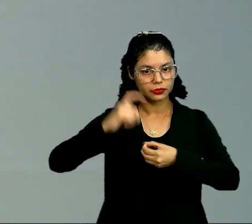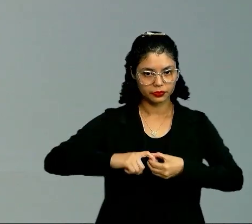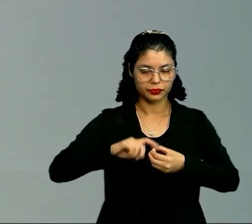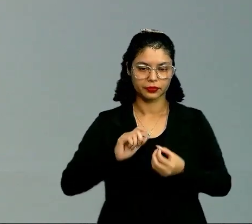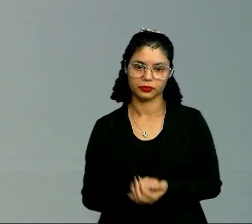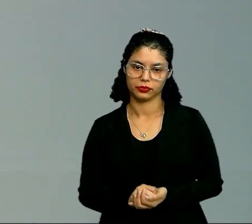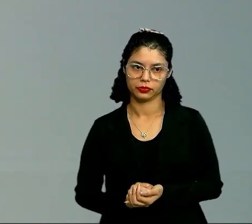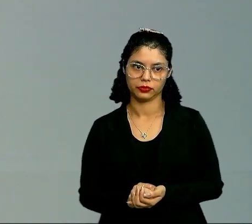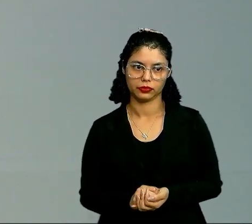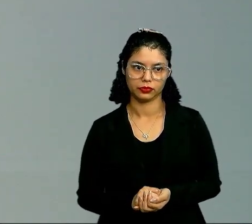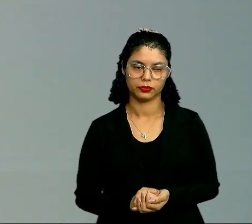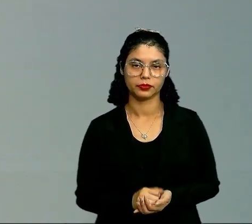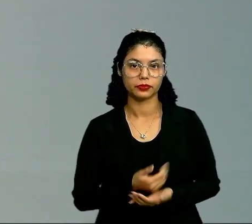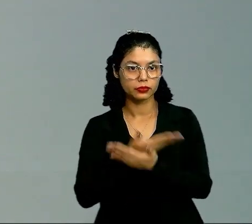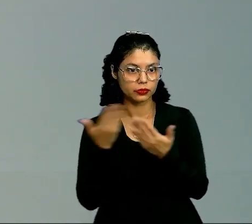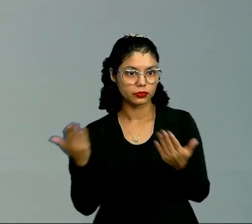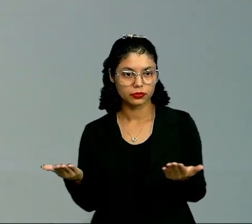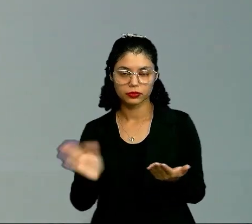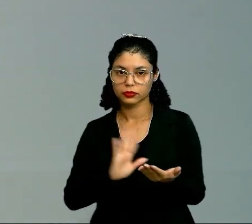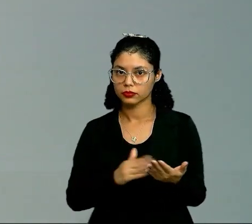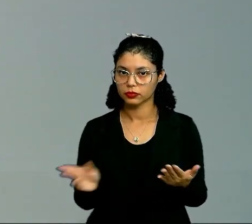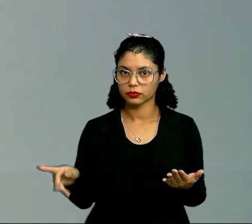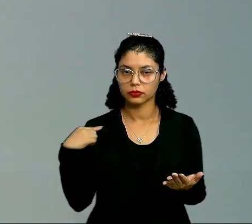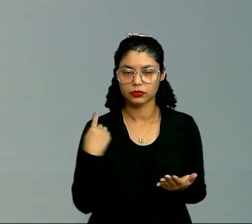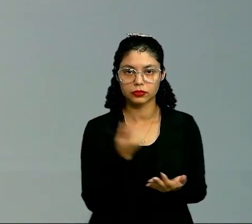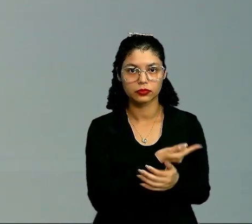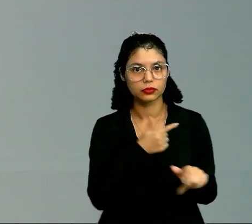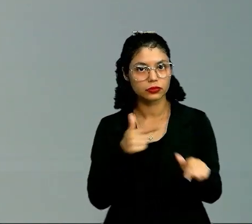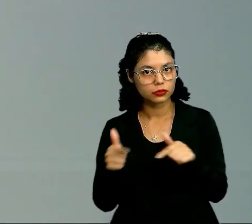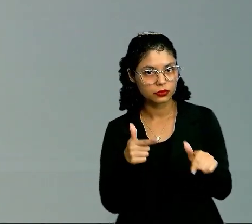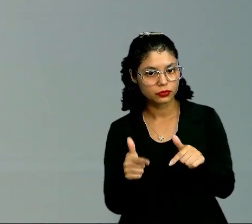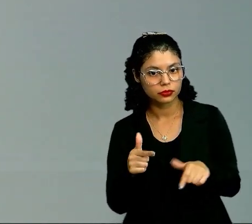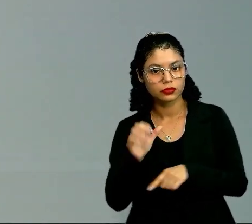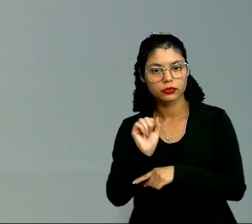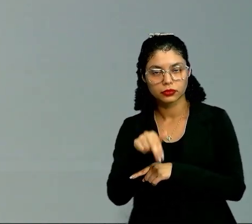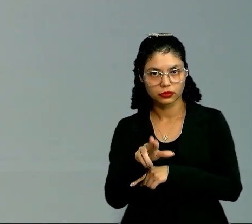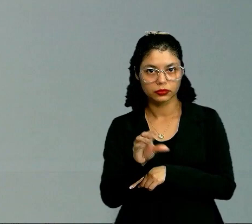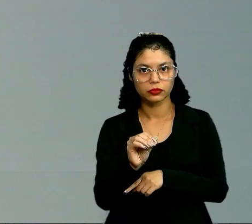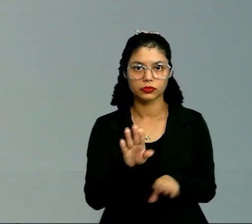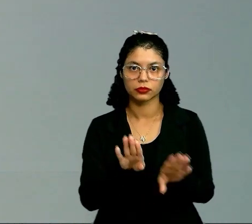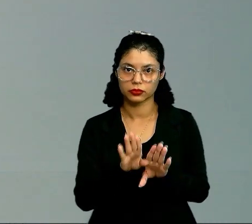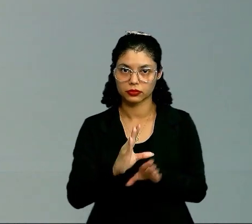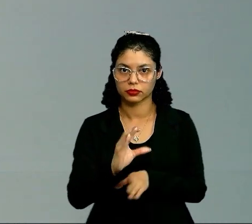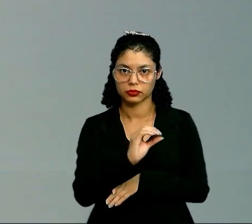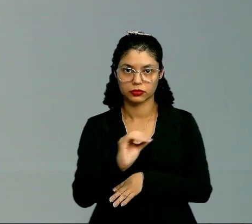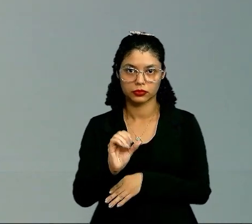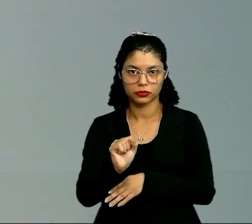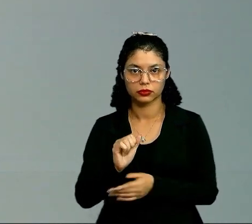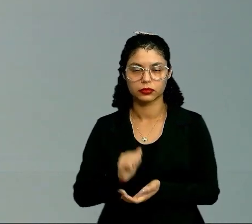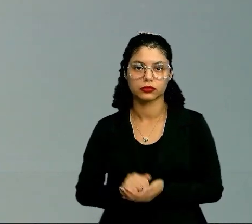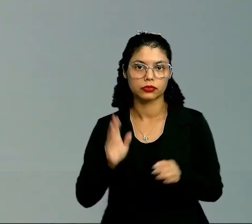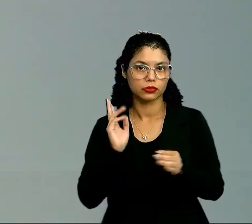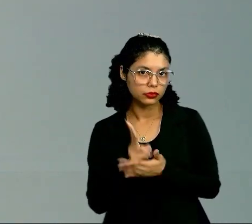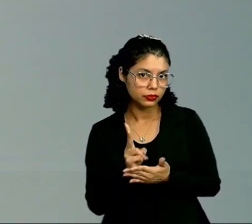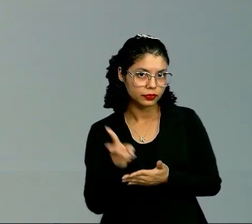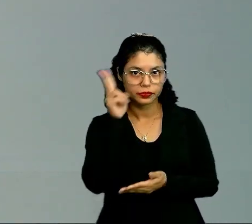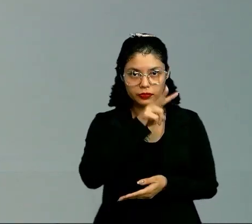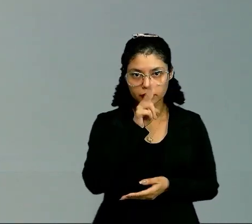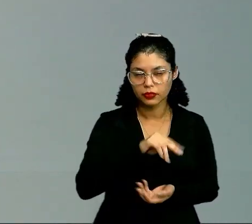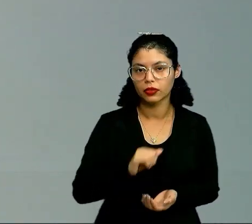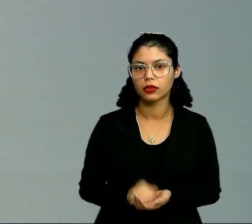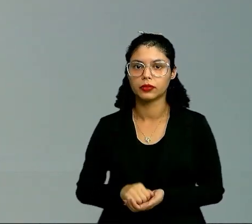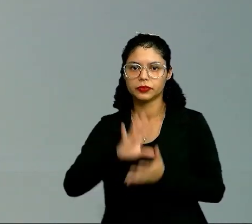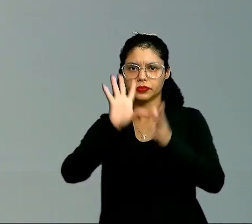Voltando, pessoal, quando a gente está trabalhando essas partes de seno, cosseno e tangente, lembrem sempre,